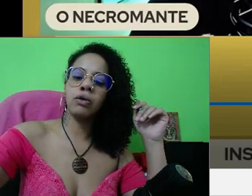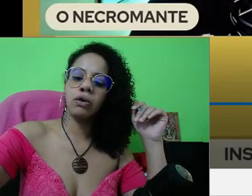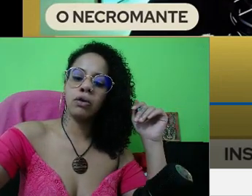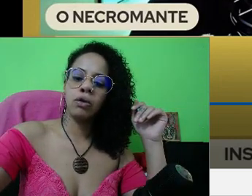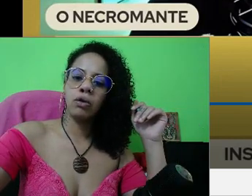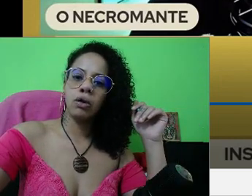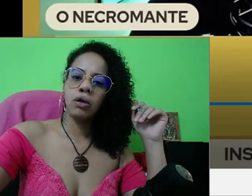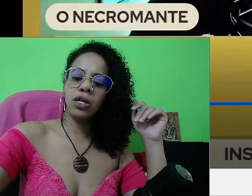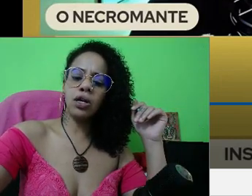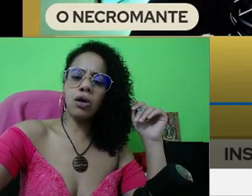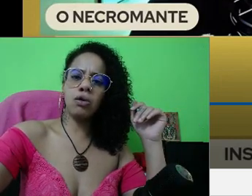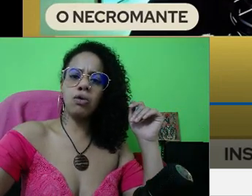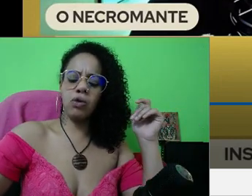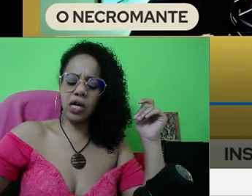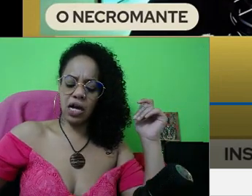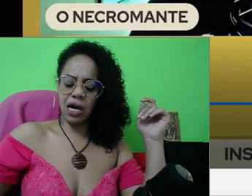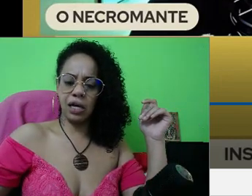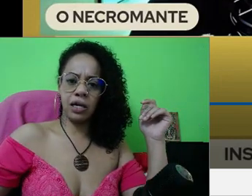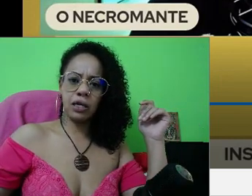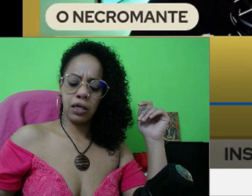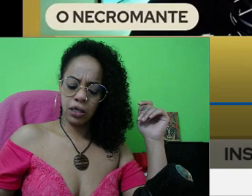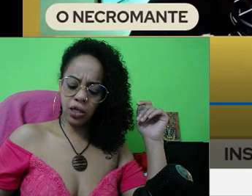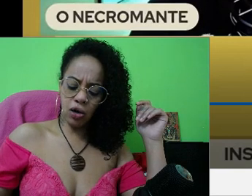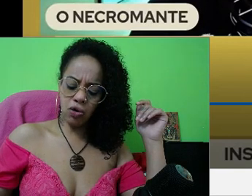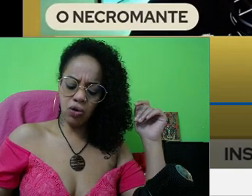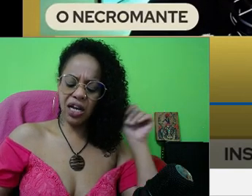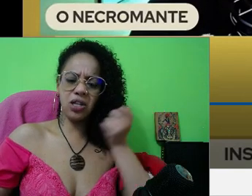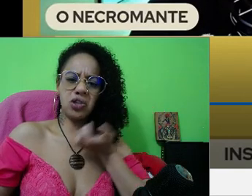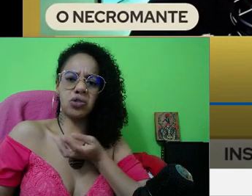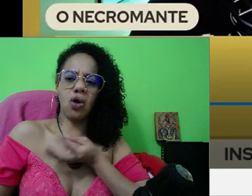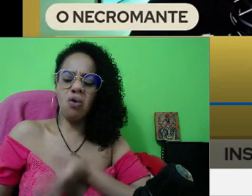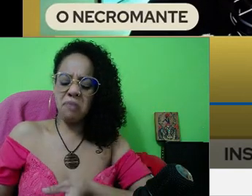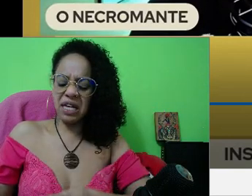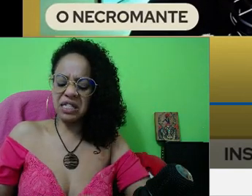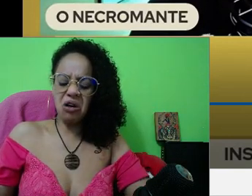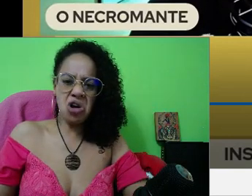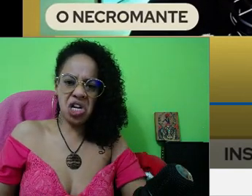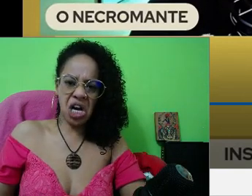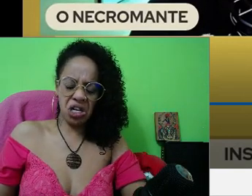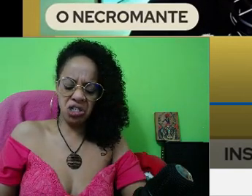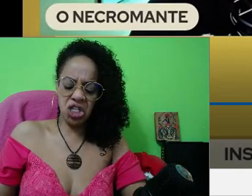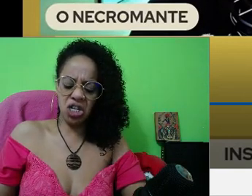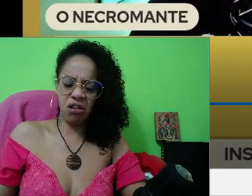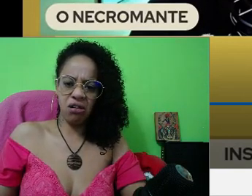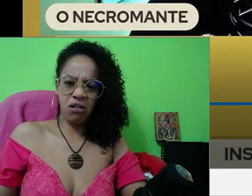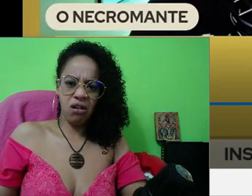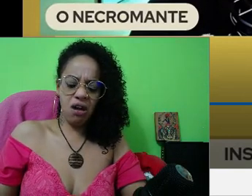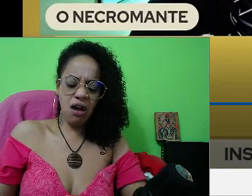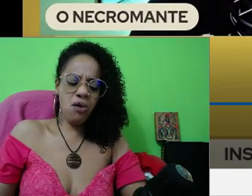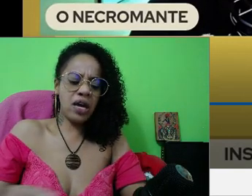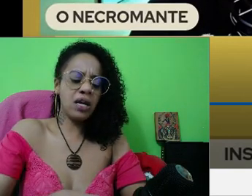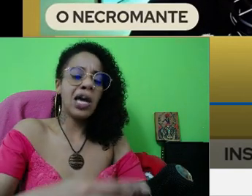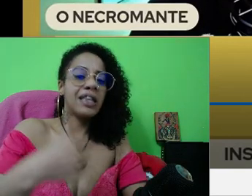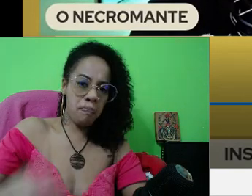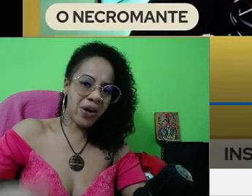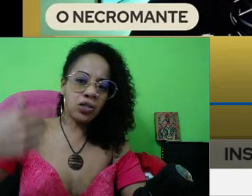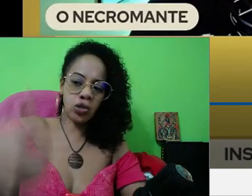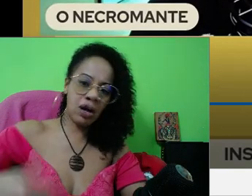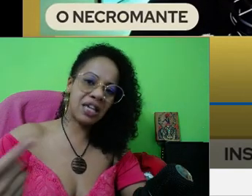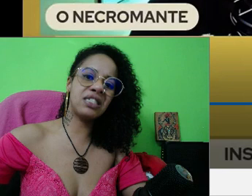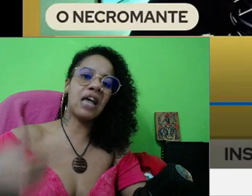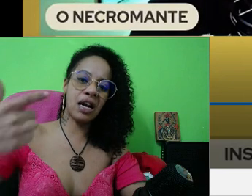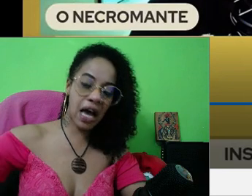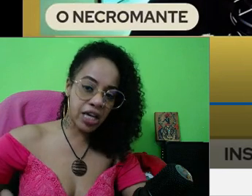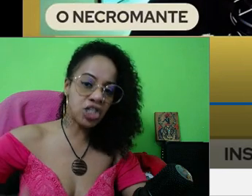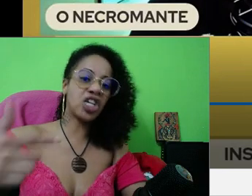entendendo cura cara que loucura que tom mais arrogante eu hein depois